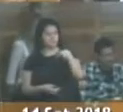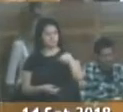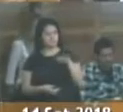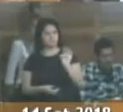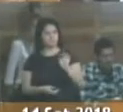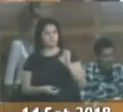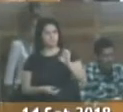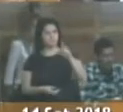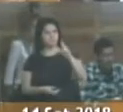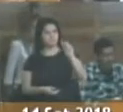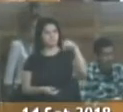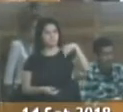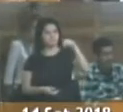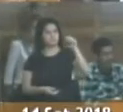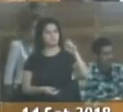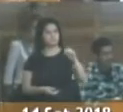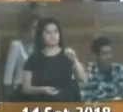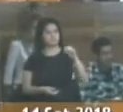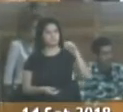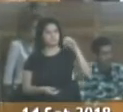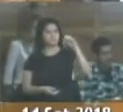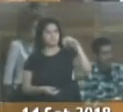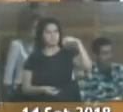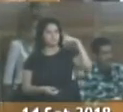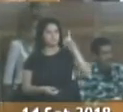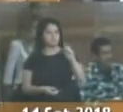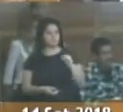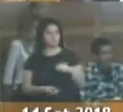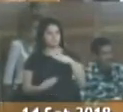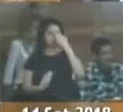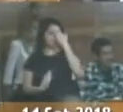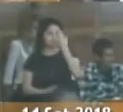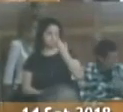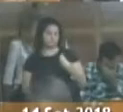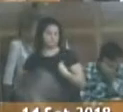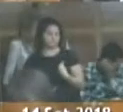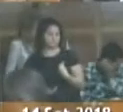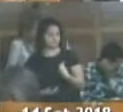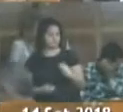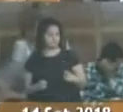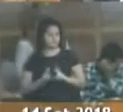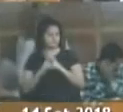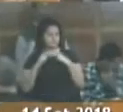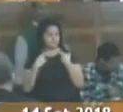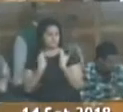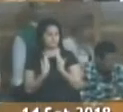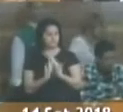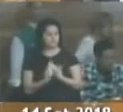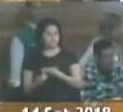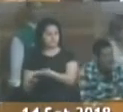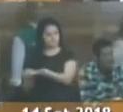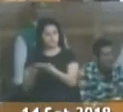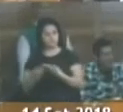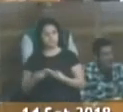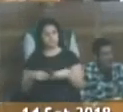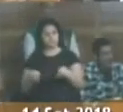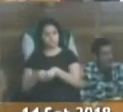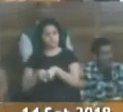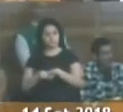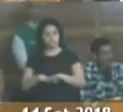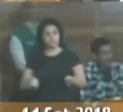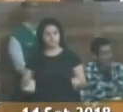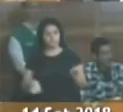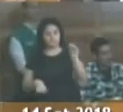da Capitania do Esporte da Marinha do Brasil. Muito obrigado pela presença nessa audiência pública. Convidar também para a mesa a